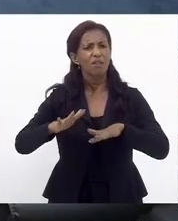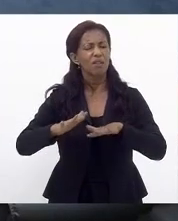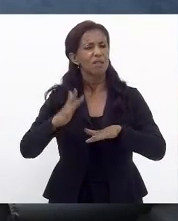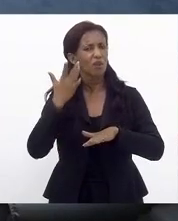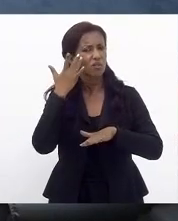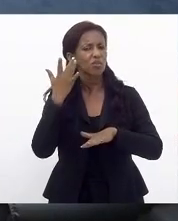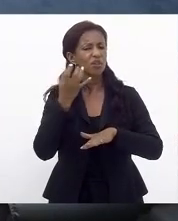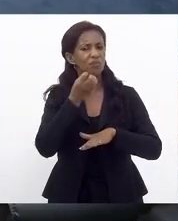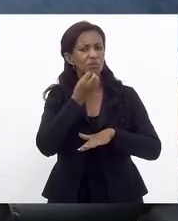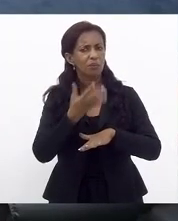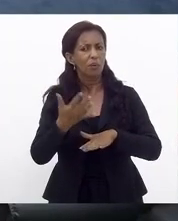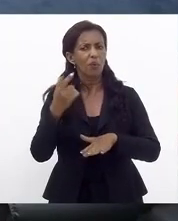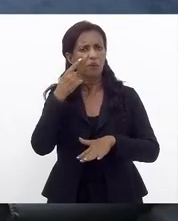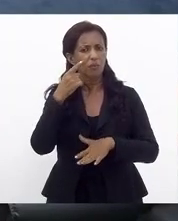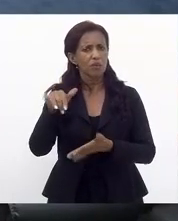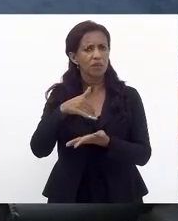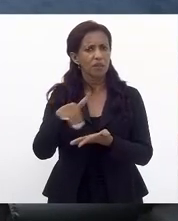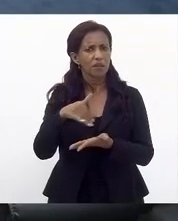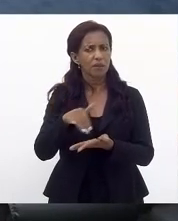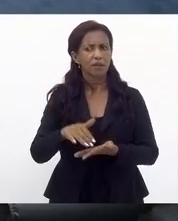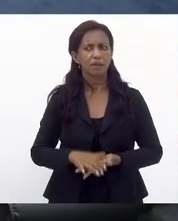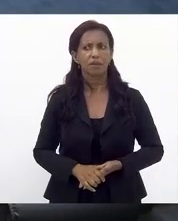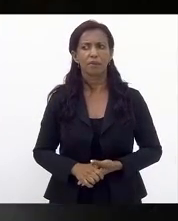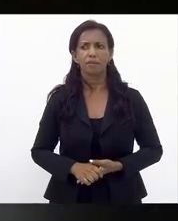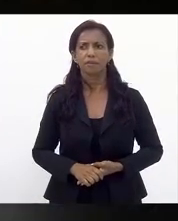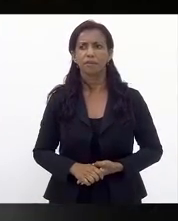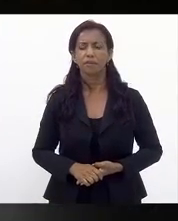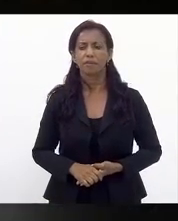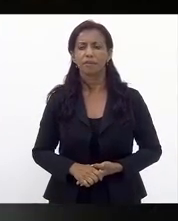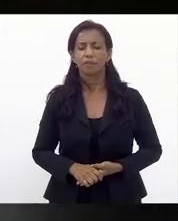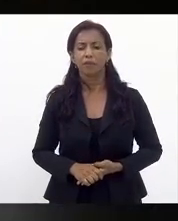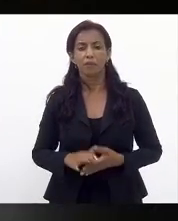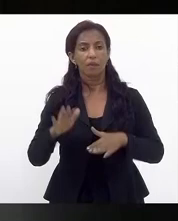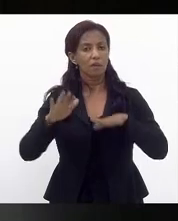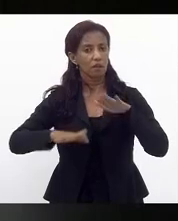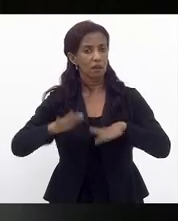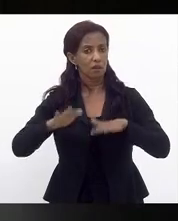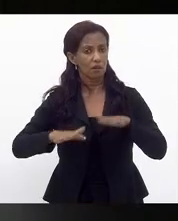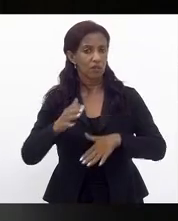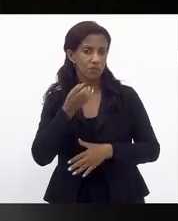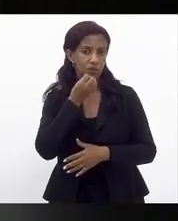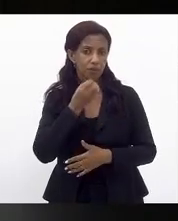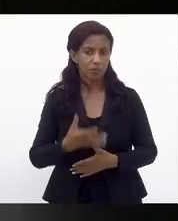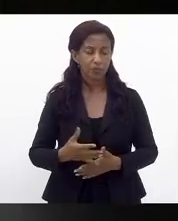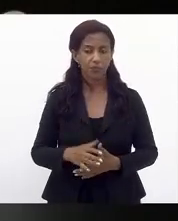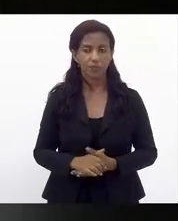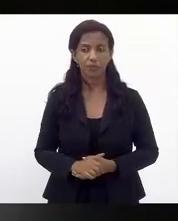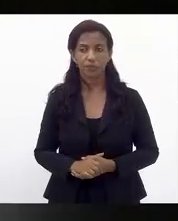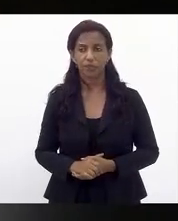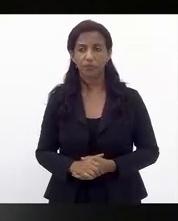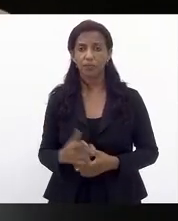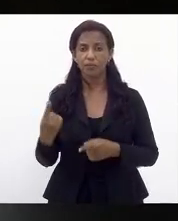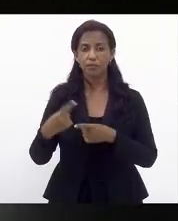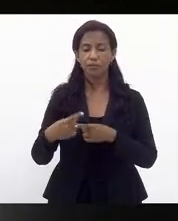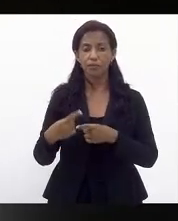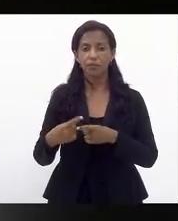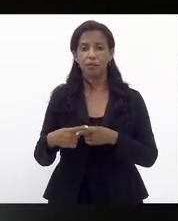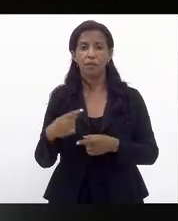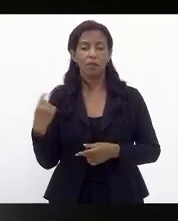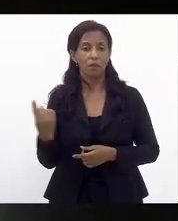conveniente viu secretário Nelson e talvez fosse consciente porque